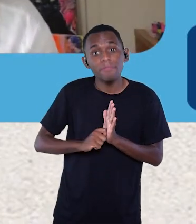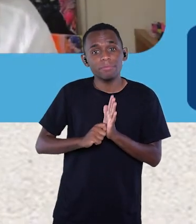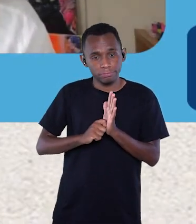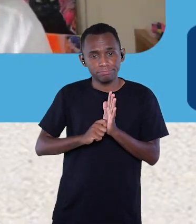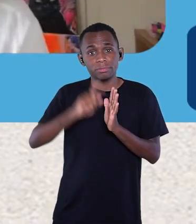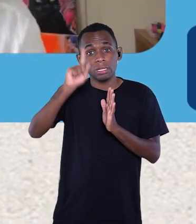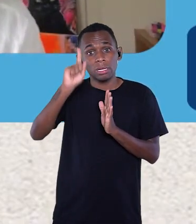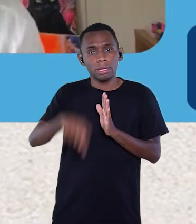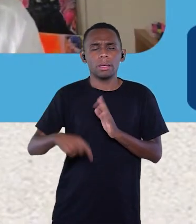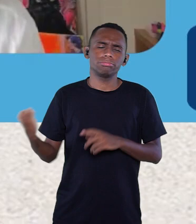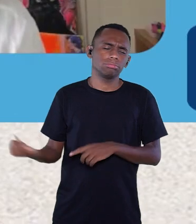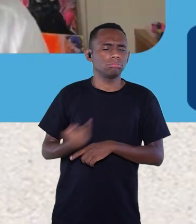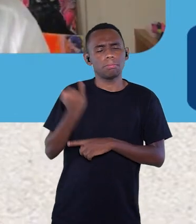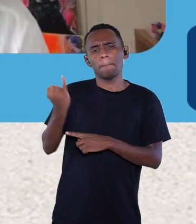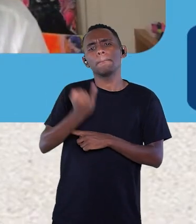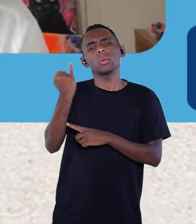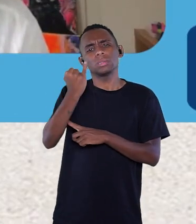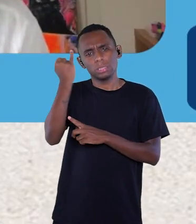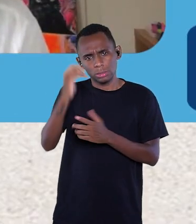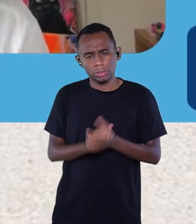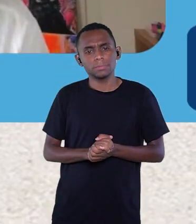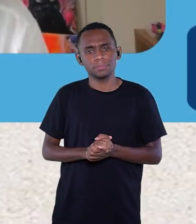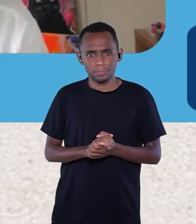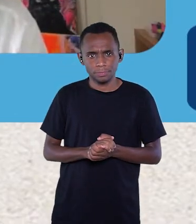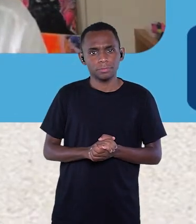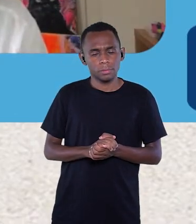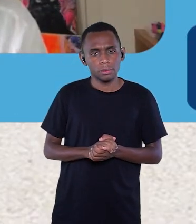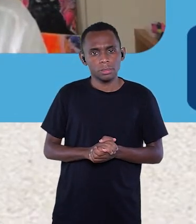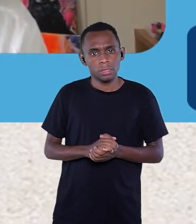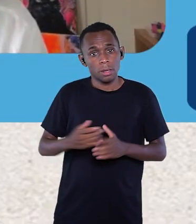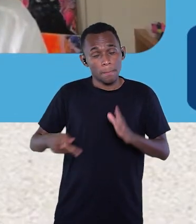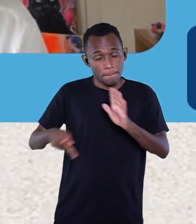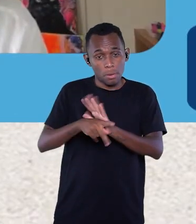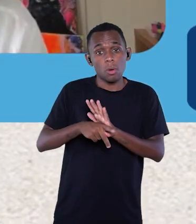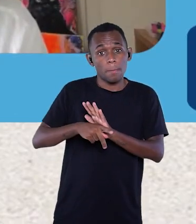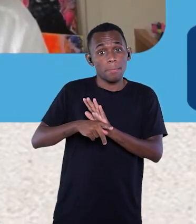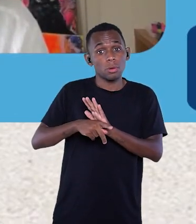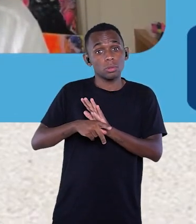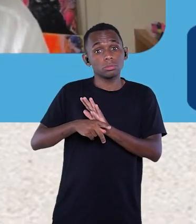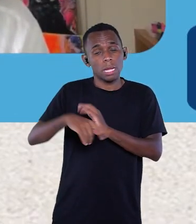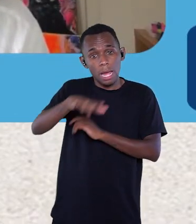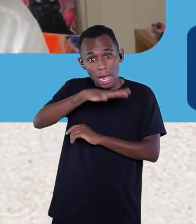É extremamente importante, né? Para